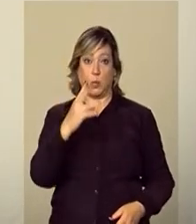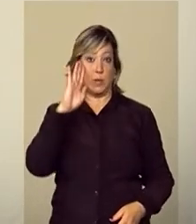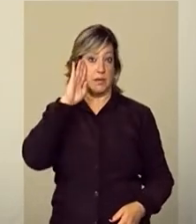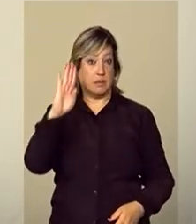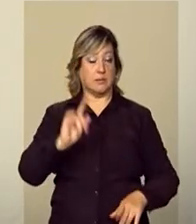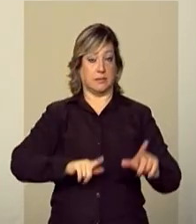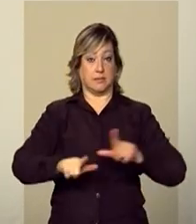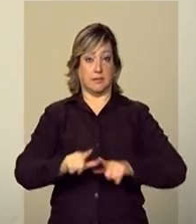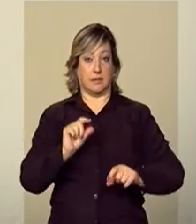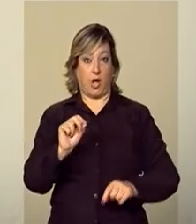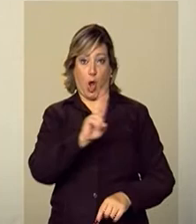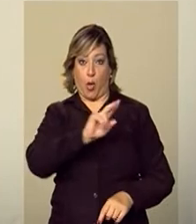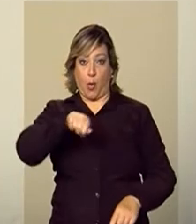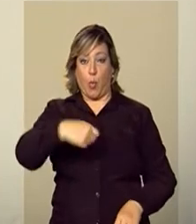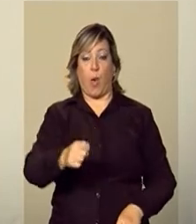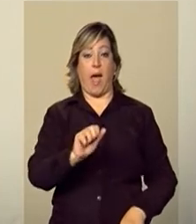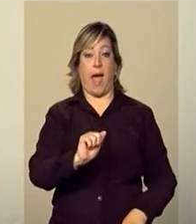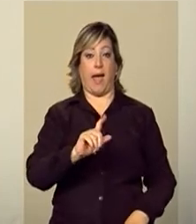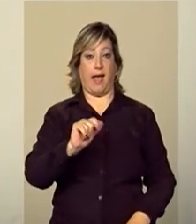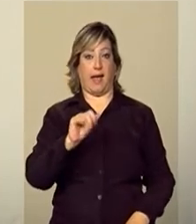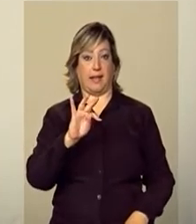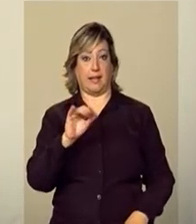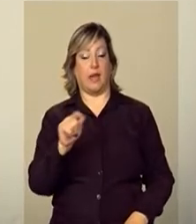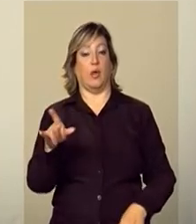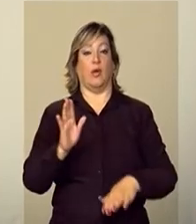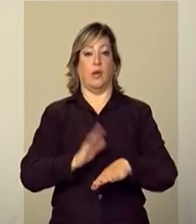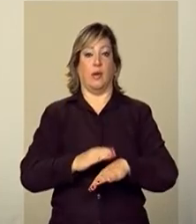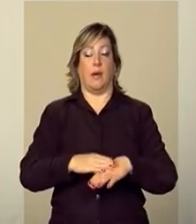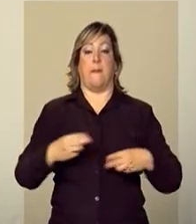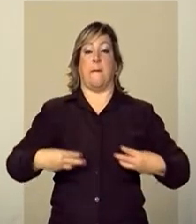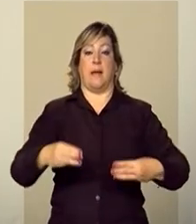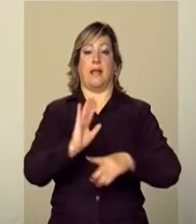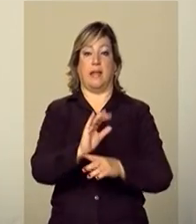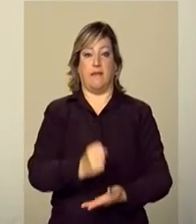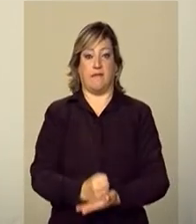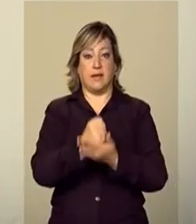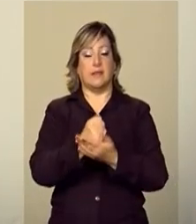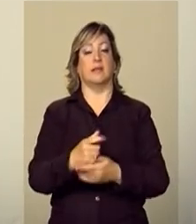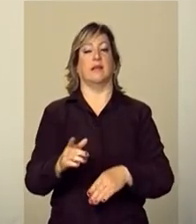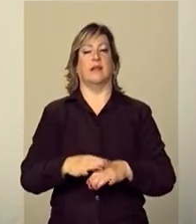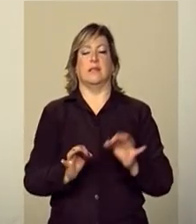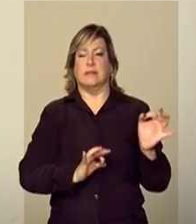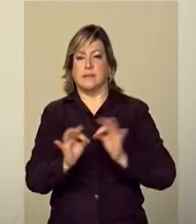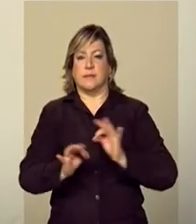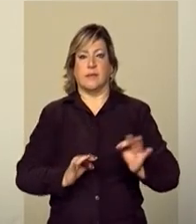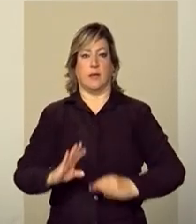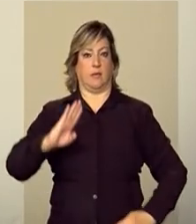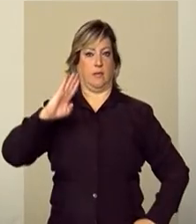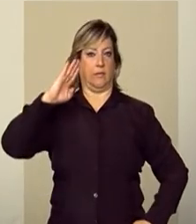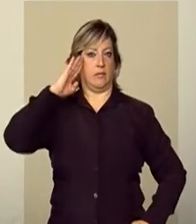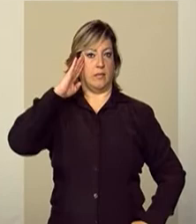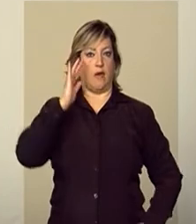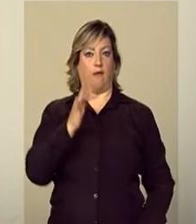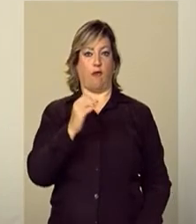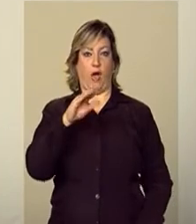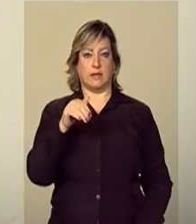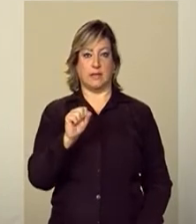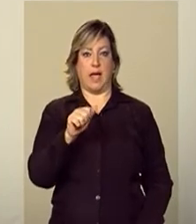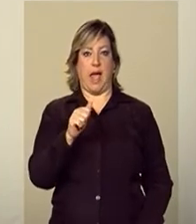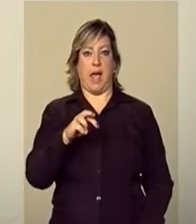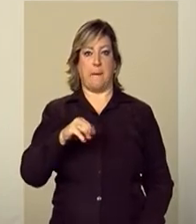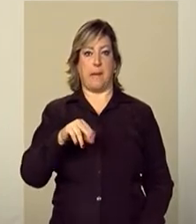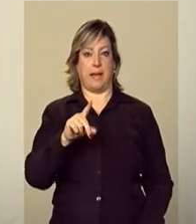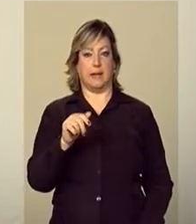a operação Ágata que é liderada pelo Ministério da Defesa mobilizam E essas Armadas EA